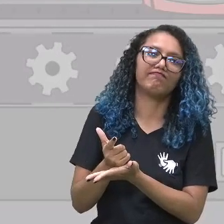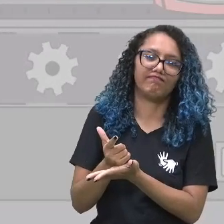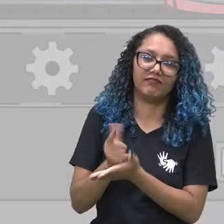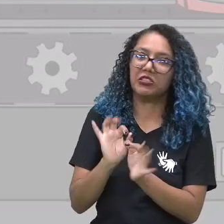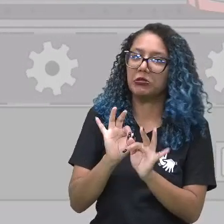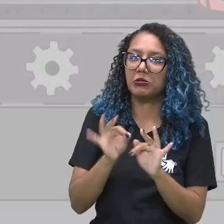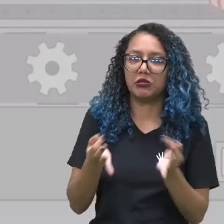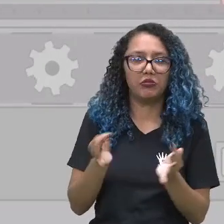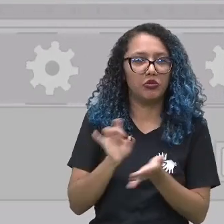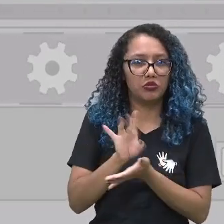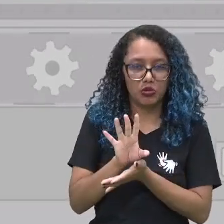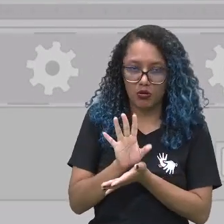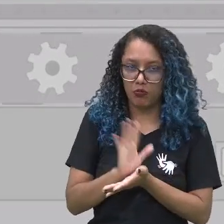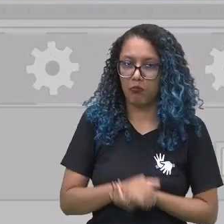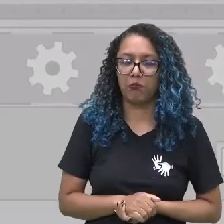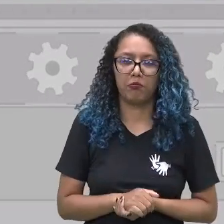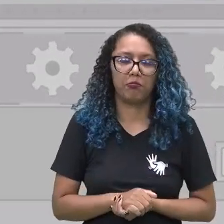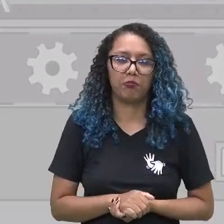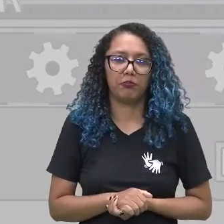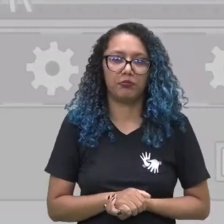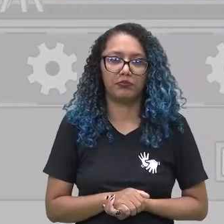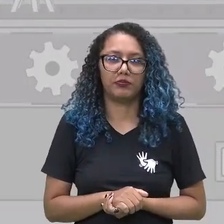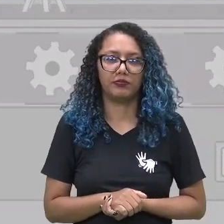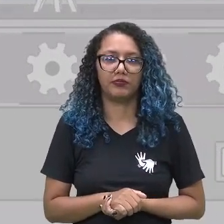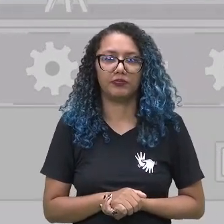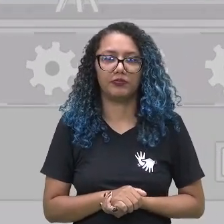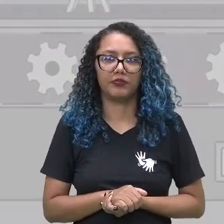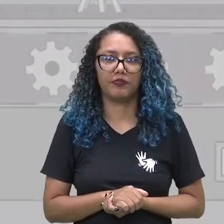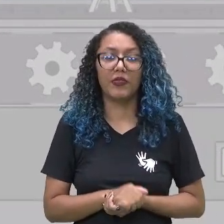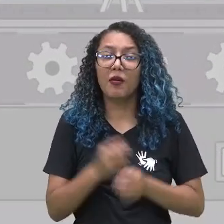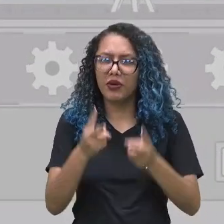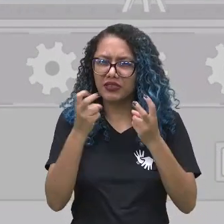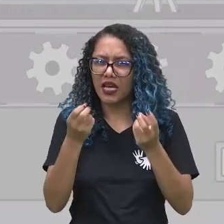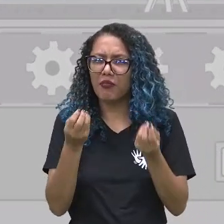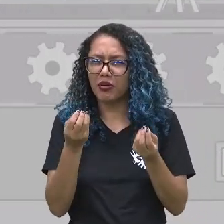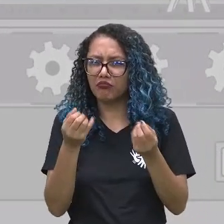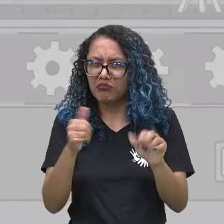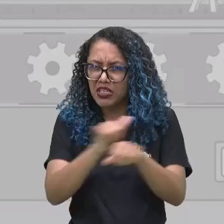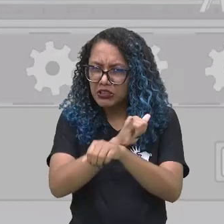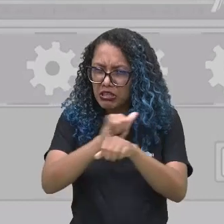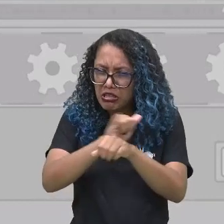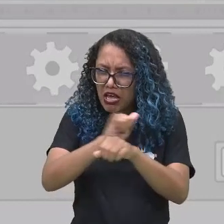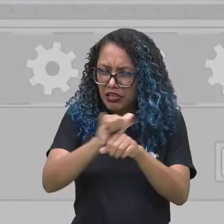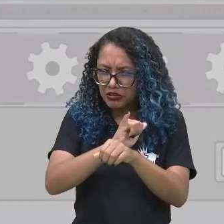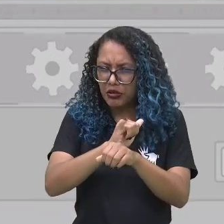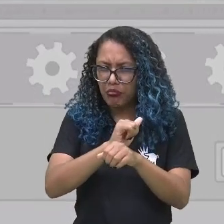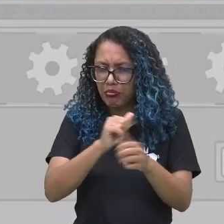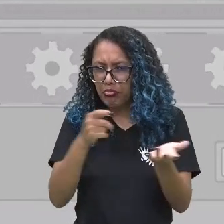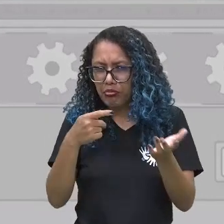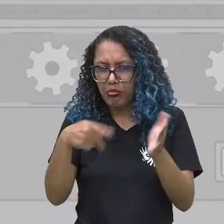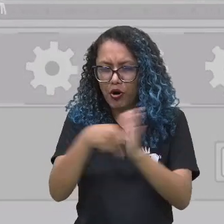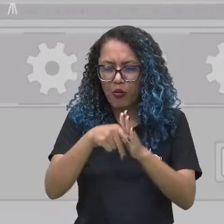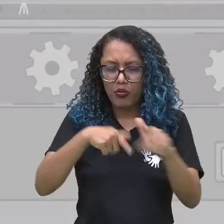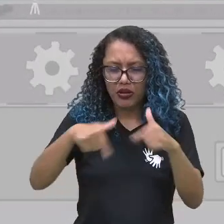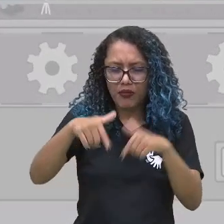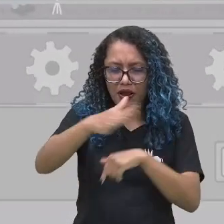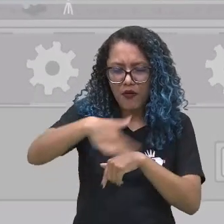como o trabalho do marketing é tão bem feito que nós